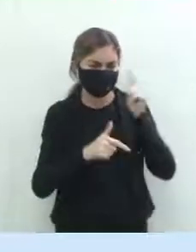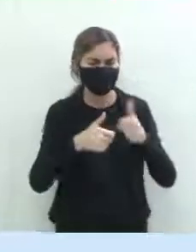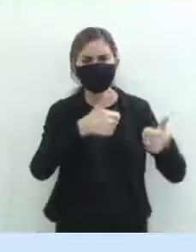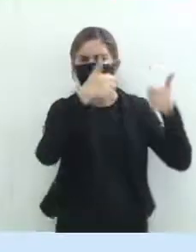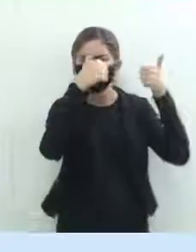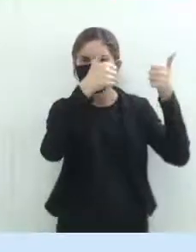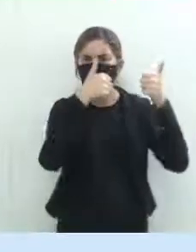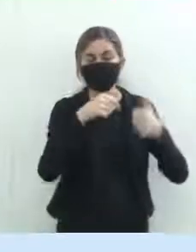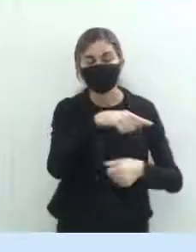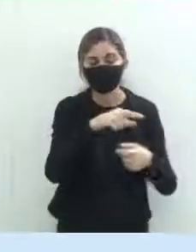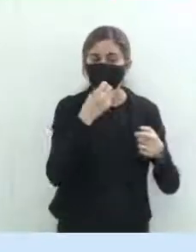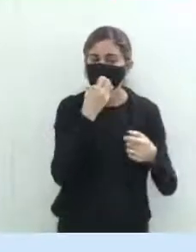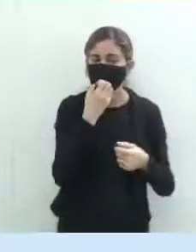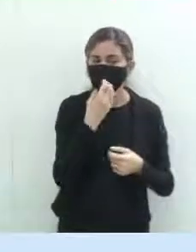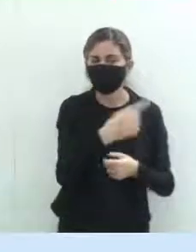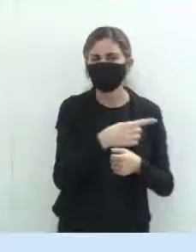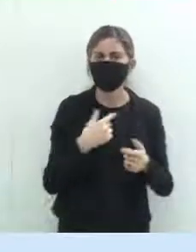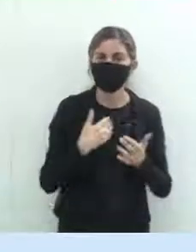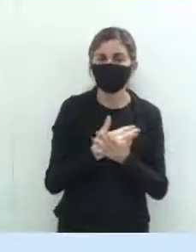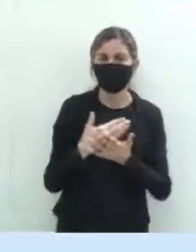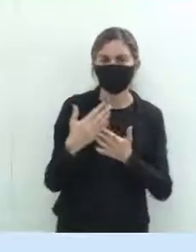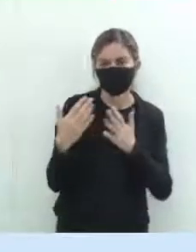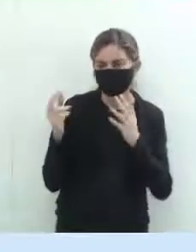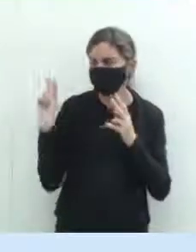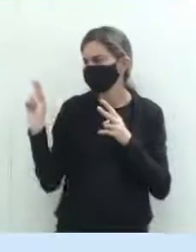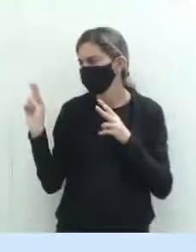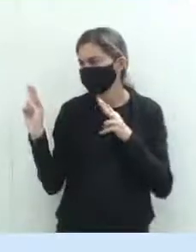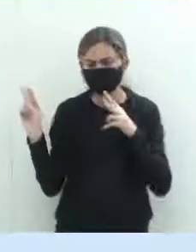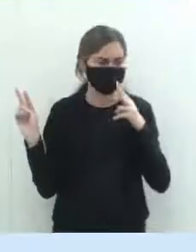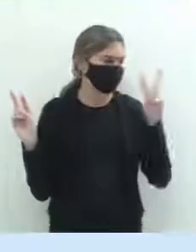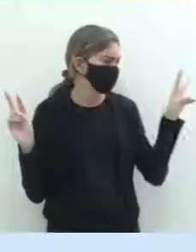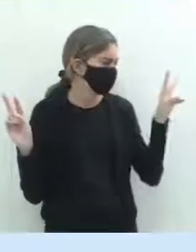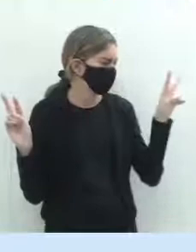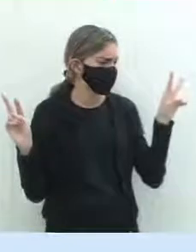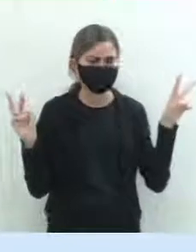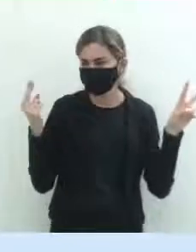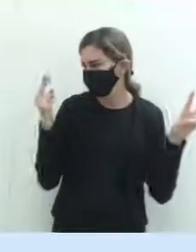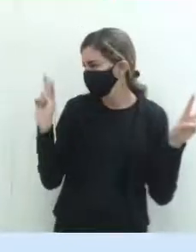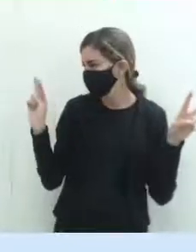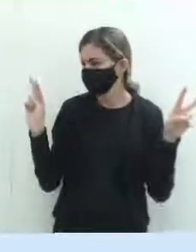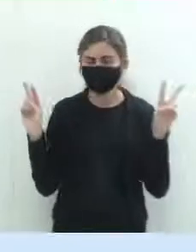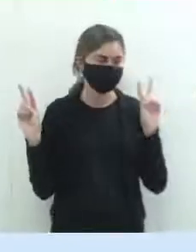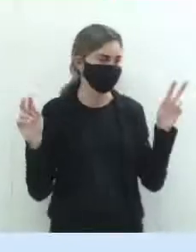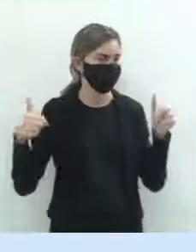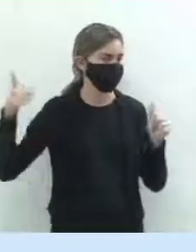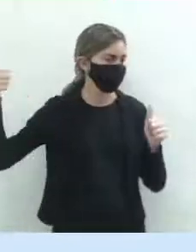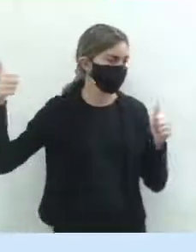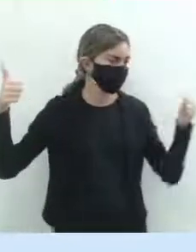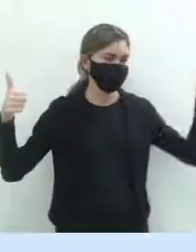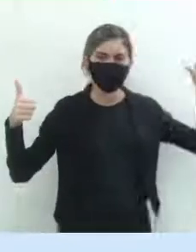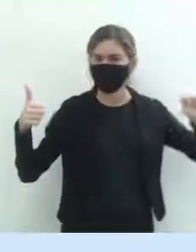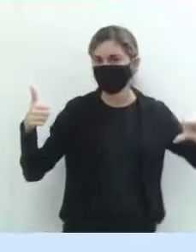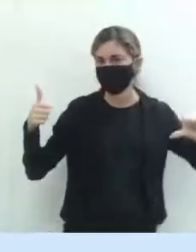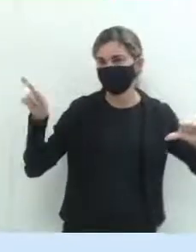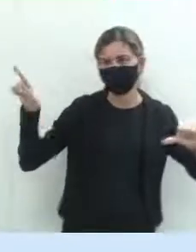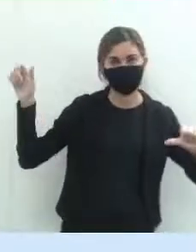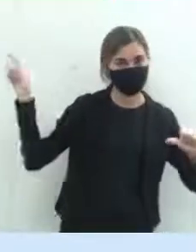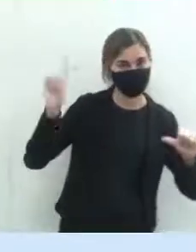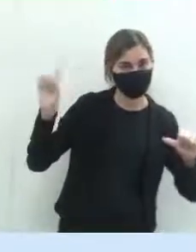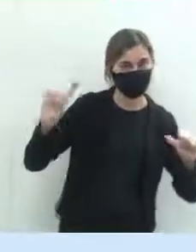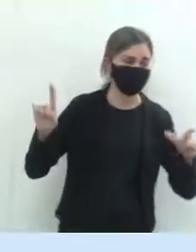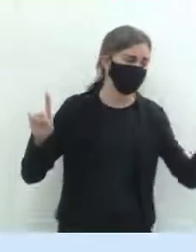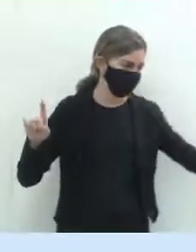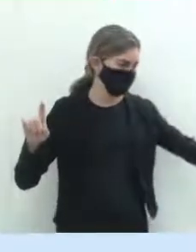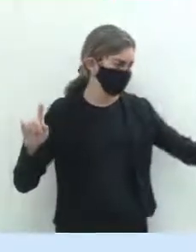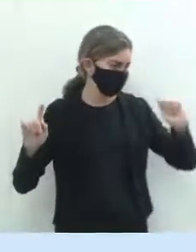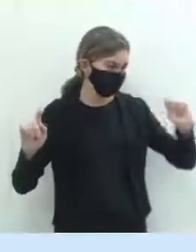para você. E ele começou agora, ele olhava para um lado, tinha um anjinho do bem que dizia assim: não faça. Do